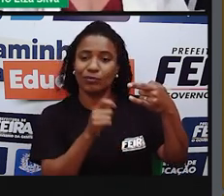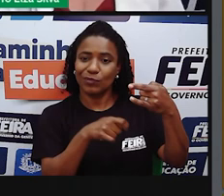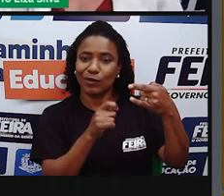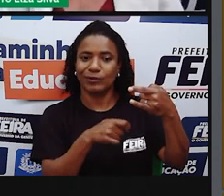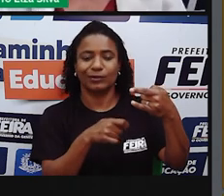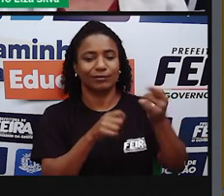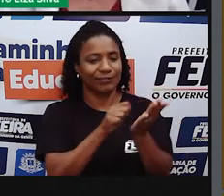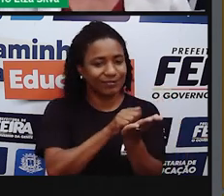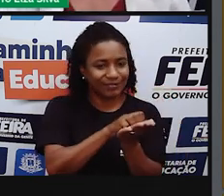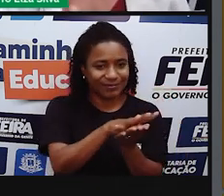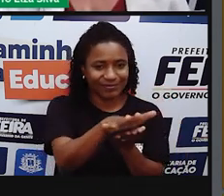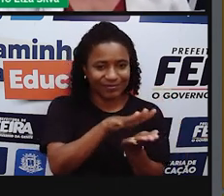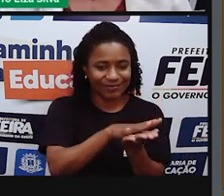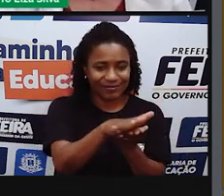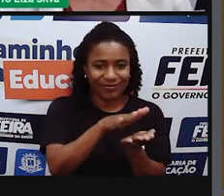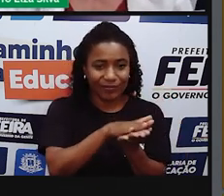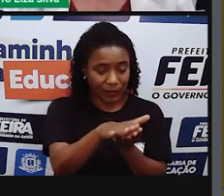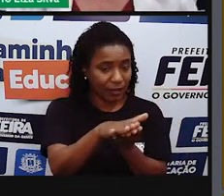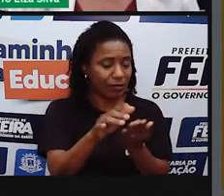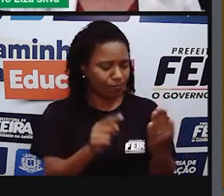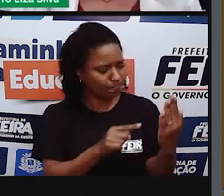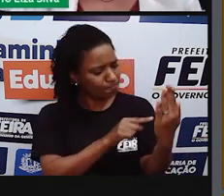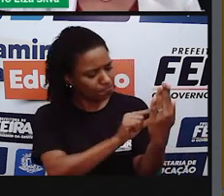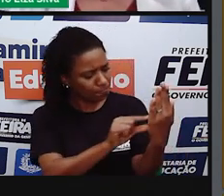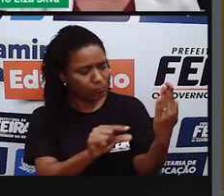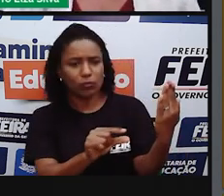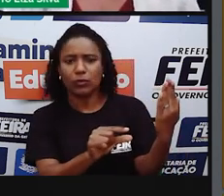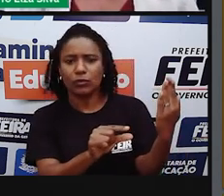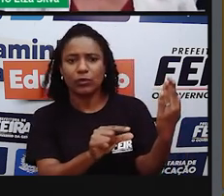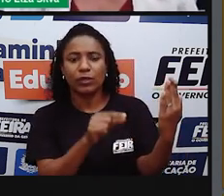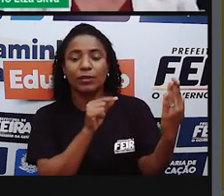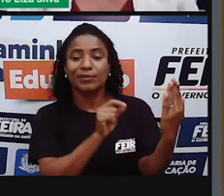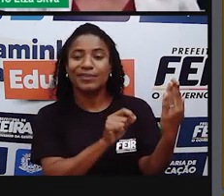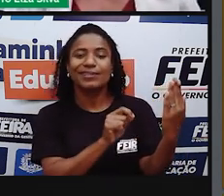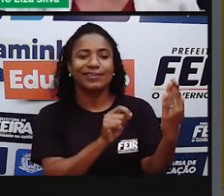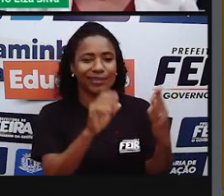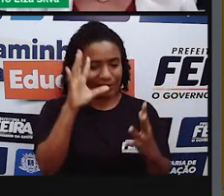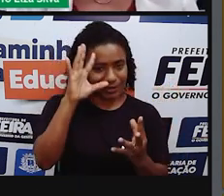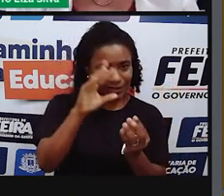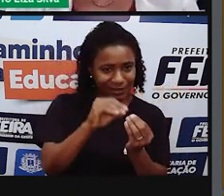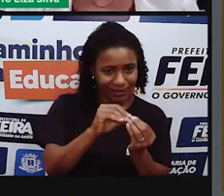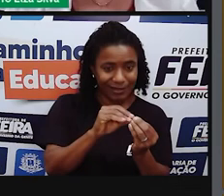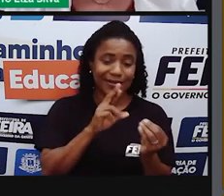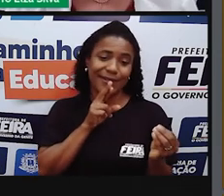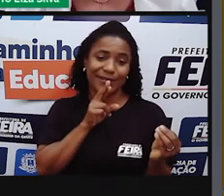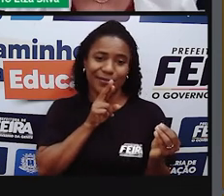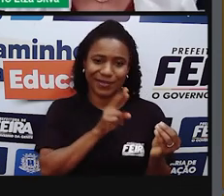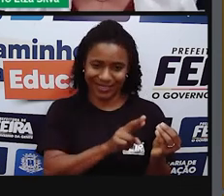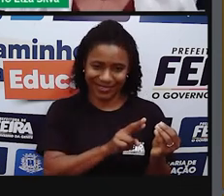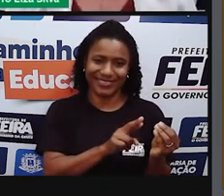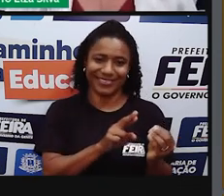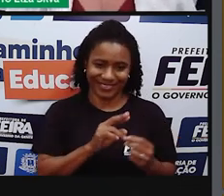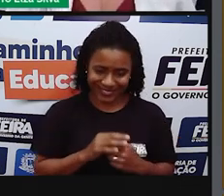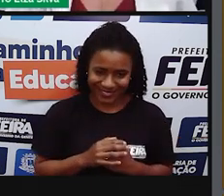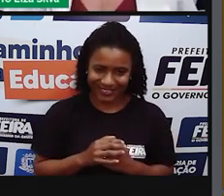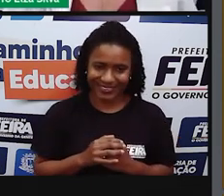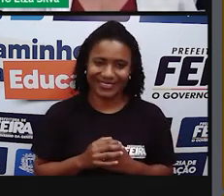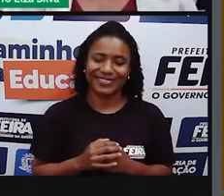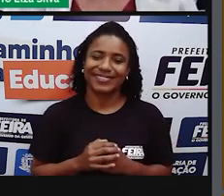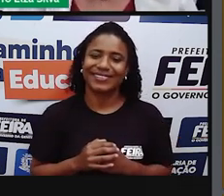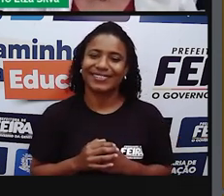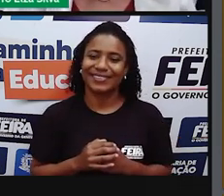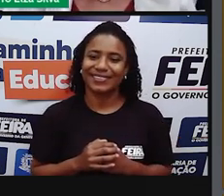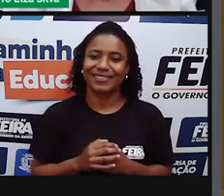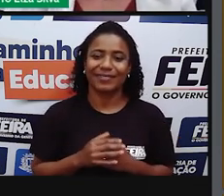material impresso, de tentá-la entender para concluir essa atividade. Ok? E